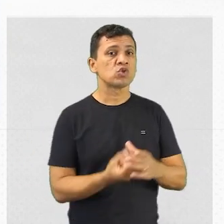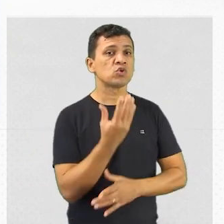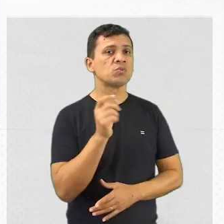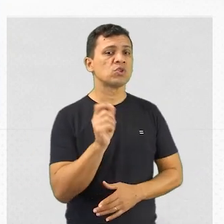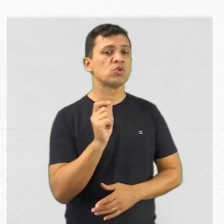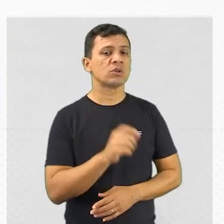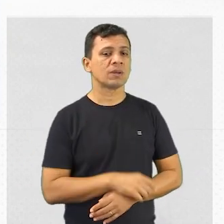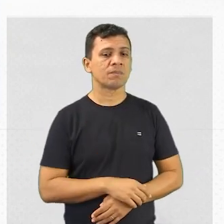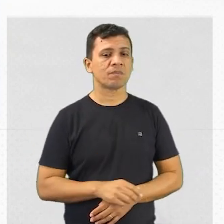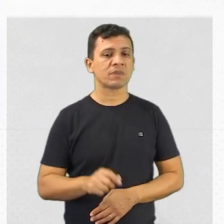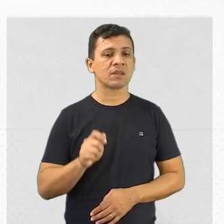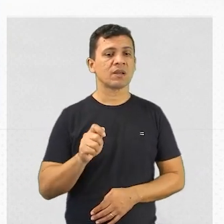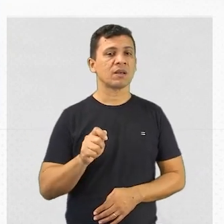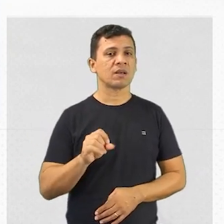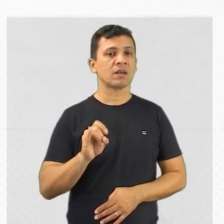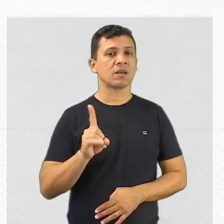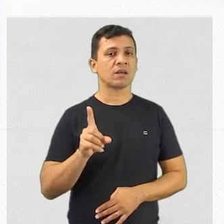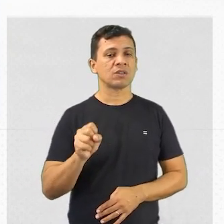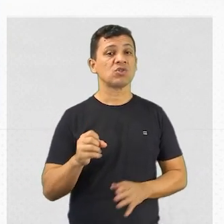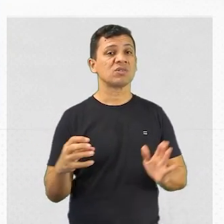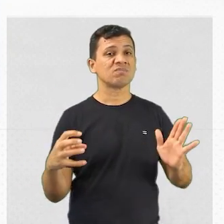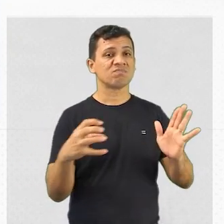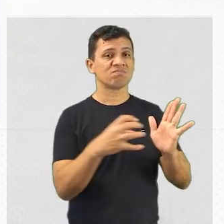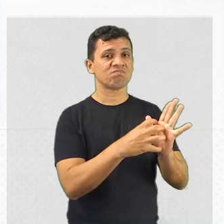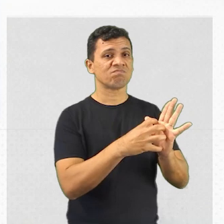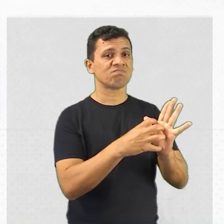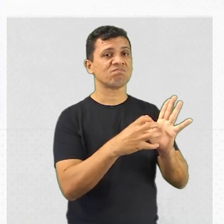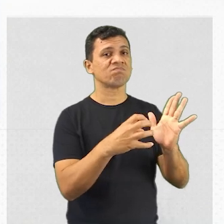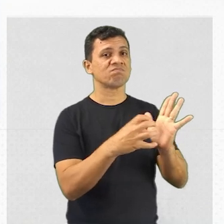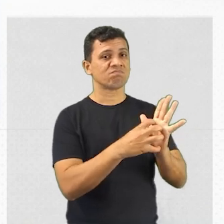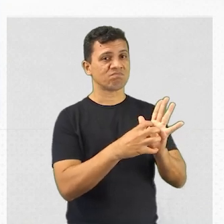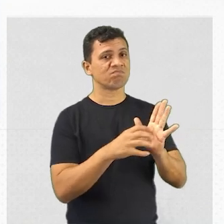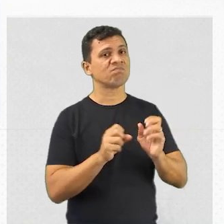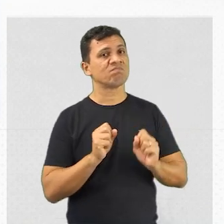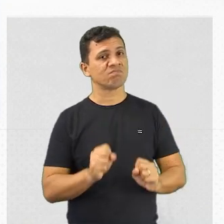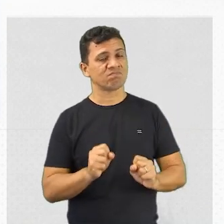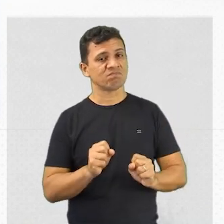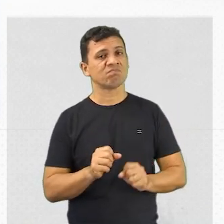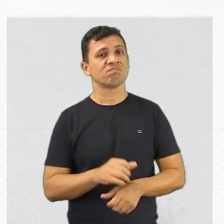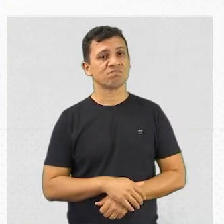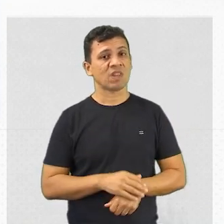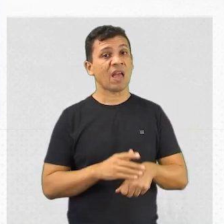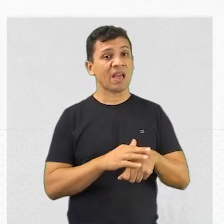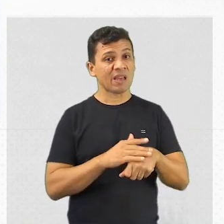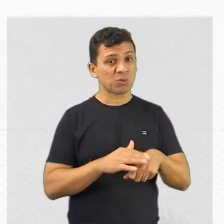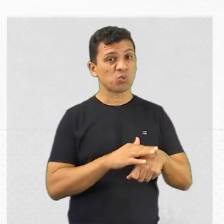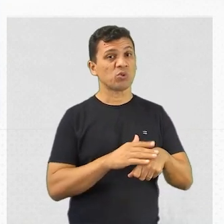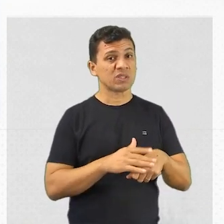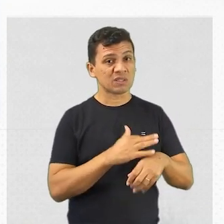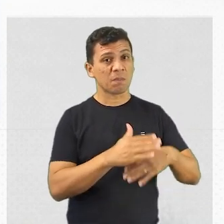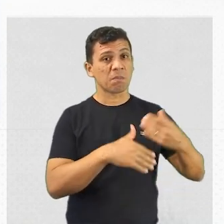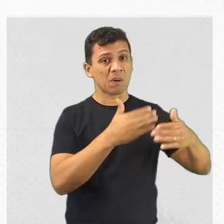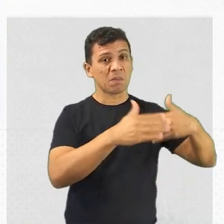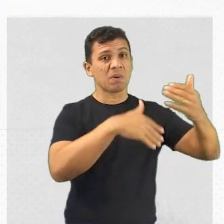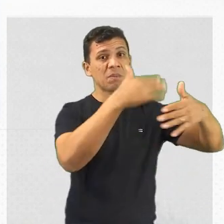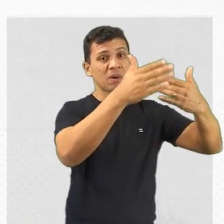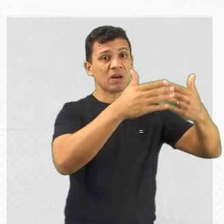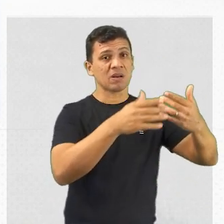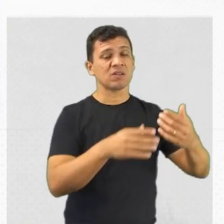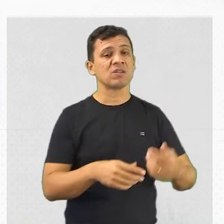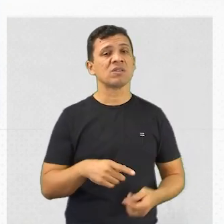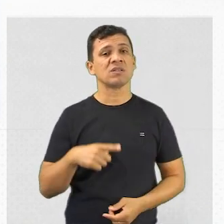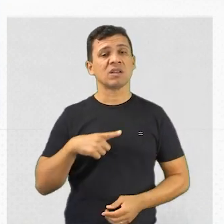da imunodeficiência adquirida, que é a conhecida AIDS, né, que é o estágio ali mais avançado da infecção